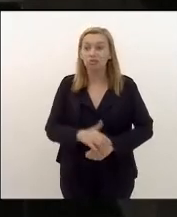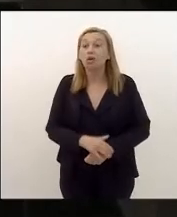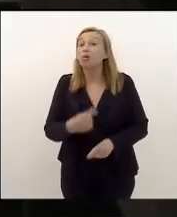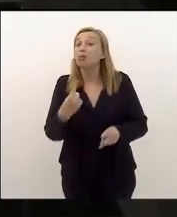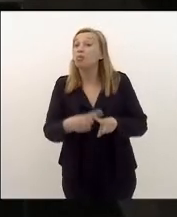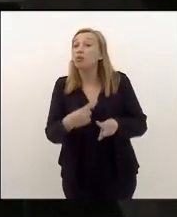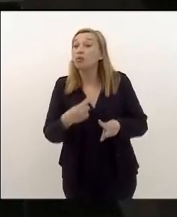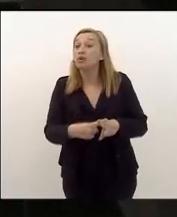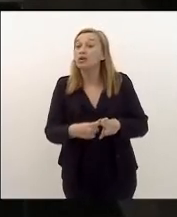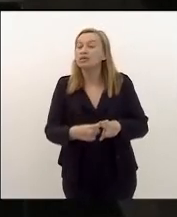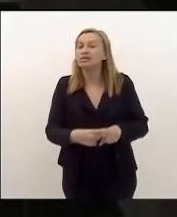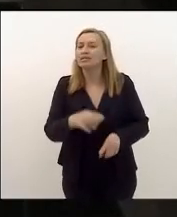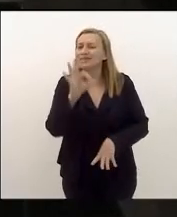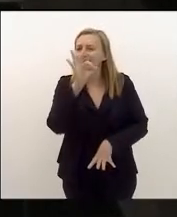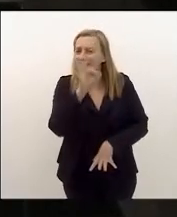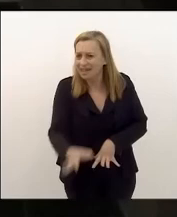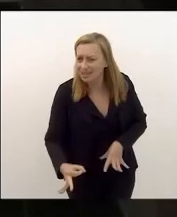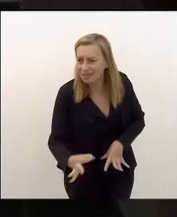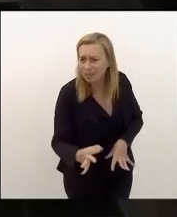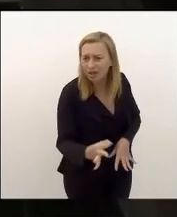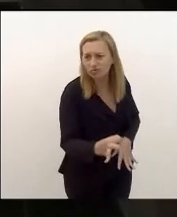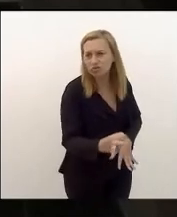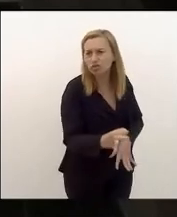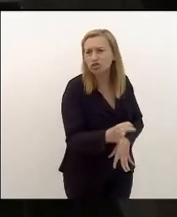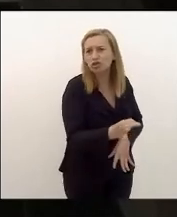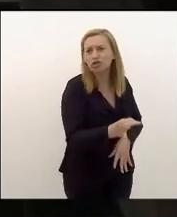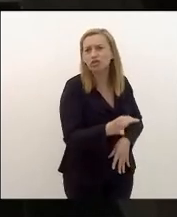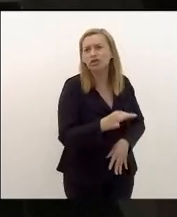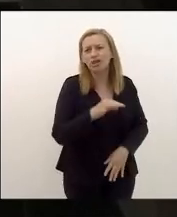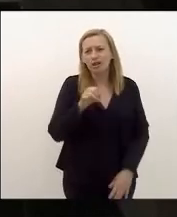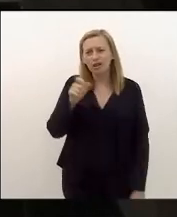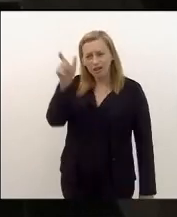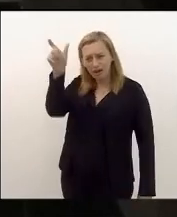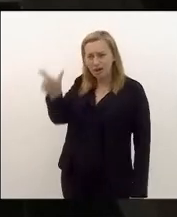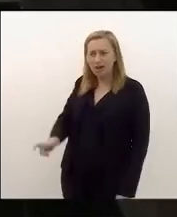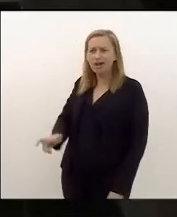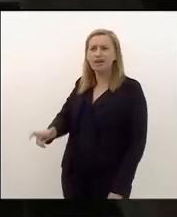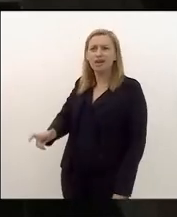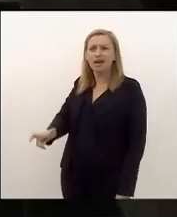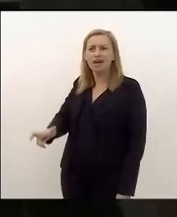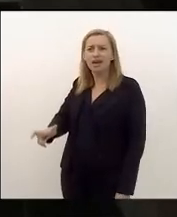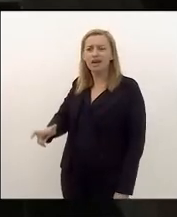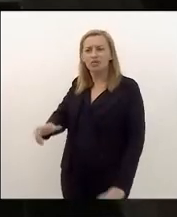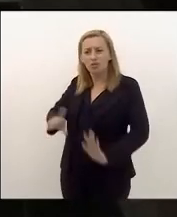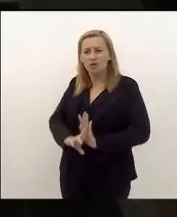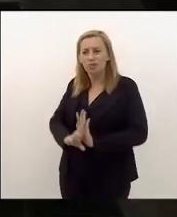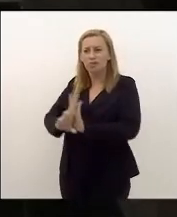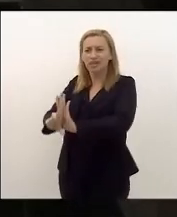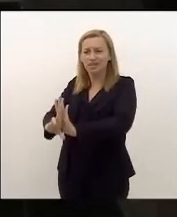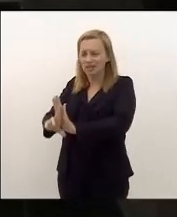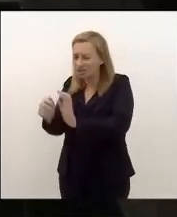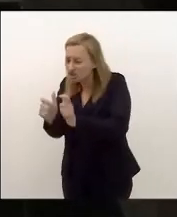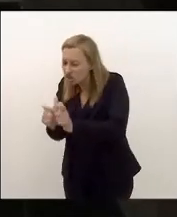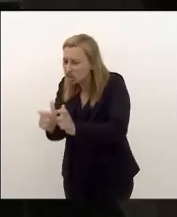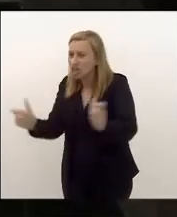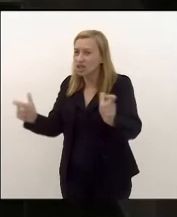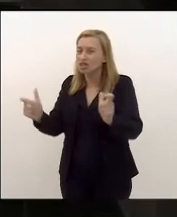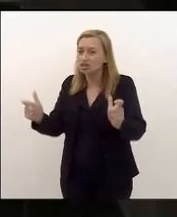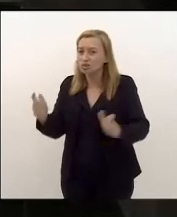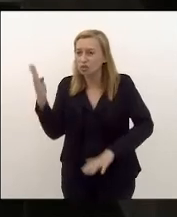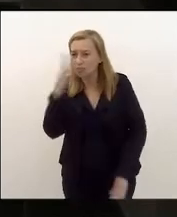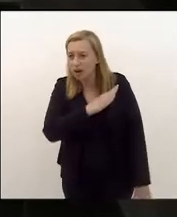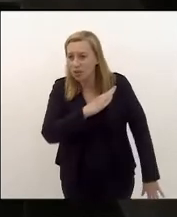porque seguramente ele é um grande representante do